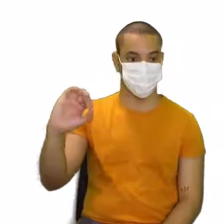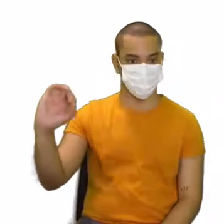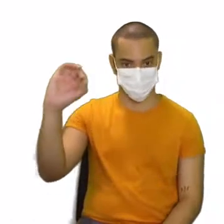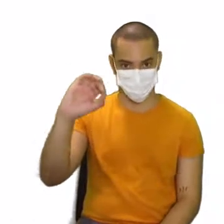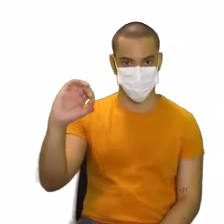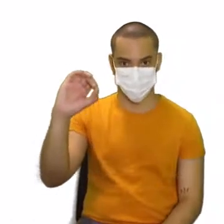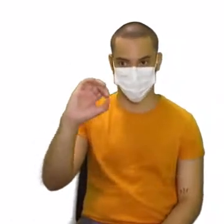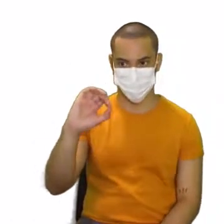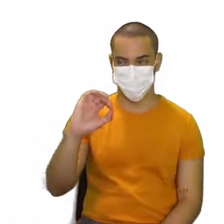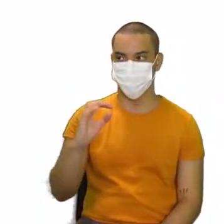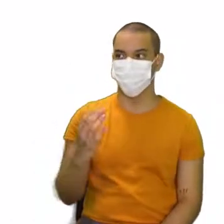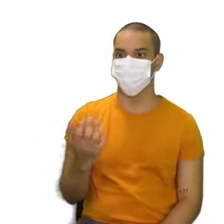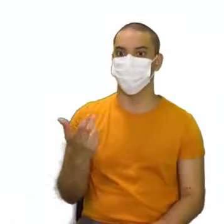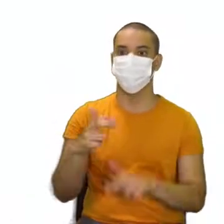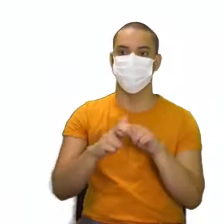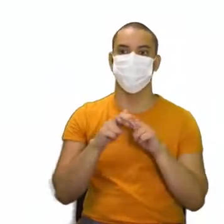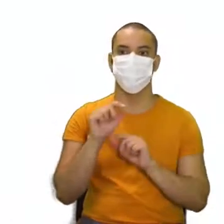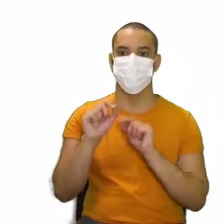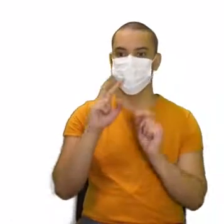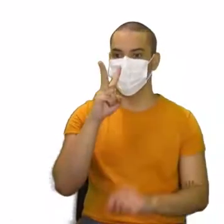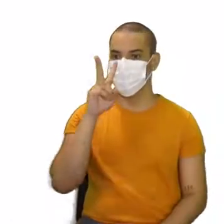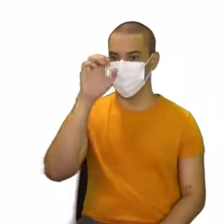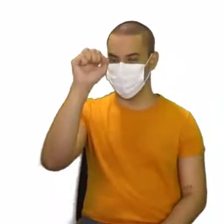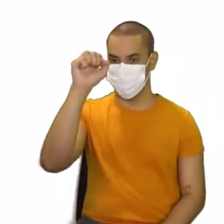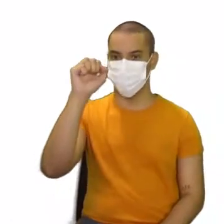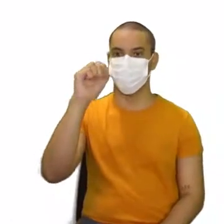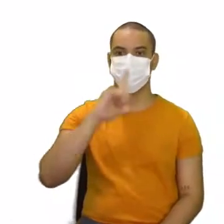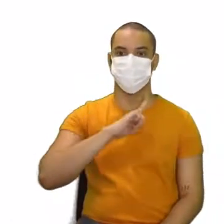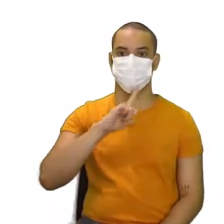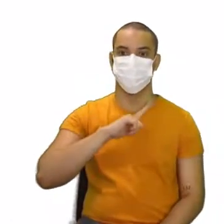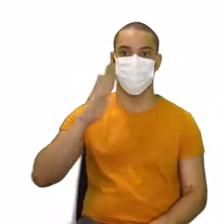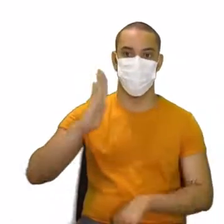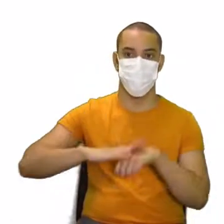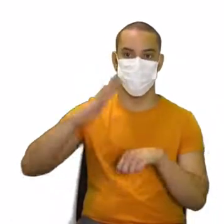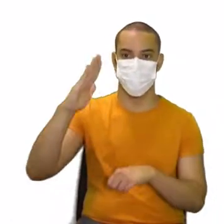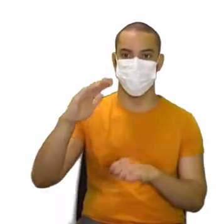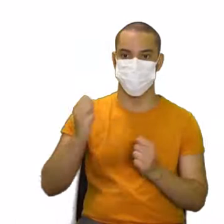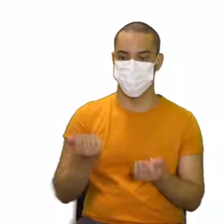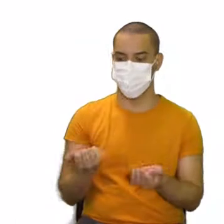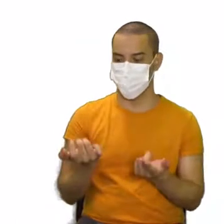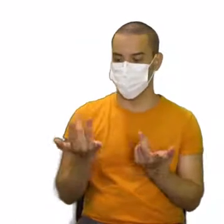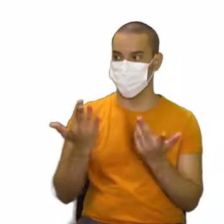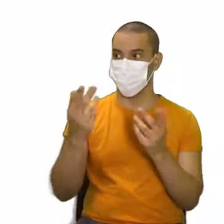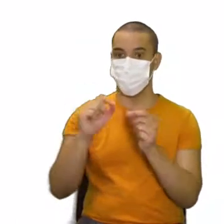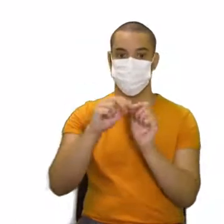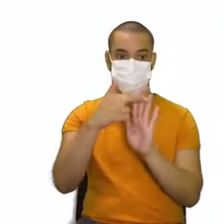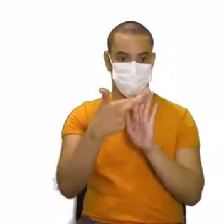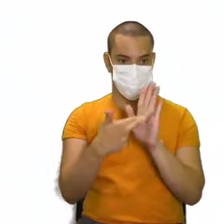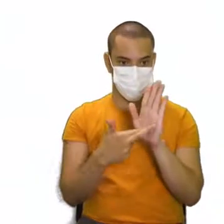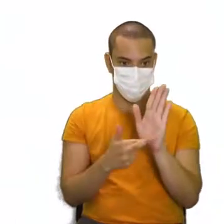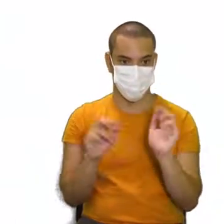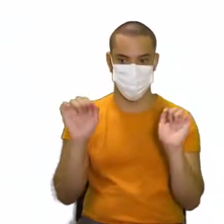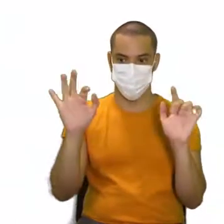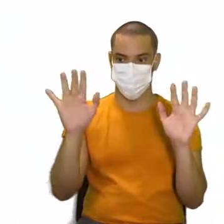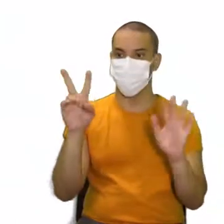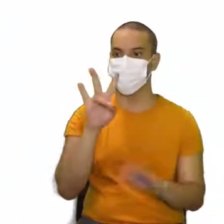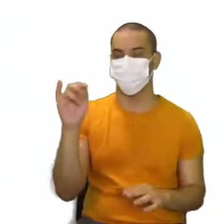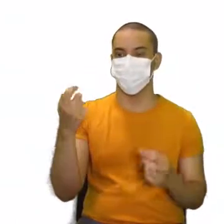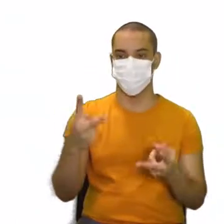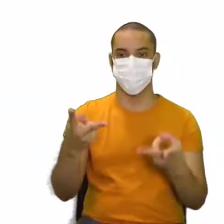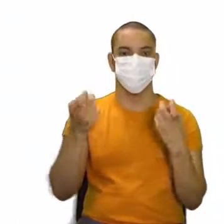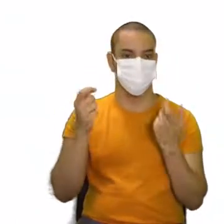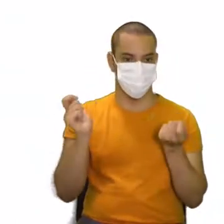vendo aí o ângulo de 90 então a força magnética tá empurrando para cima se a regra da mão você vai ver que dá certo